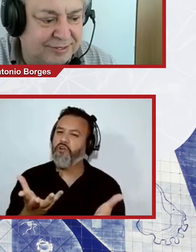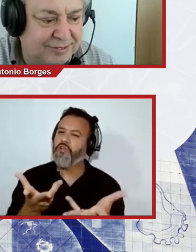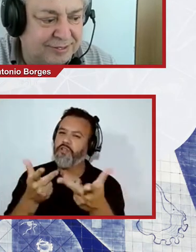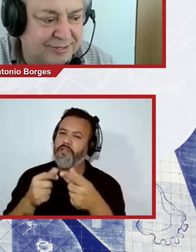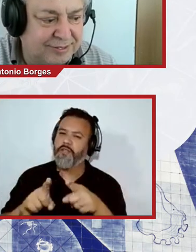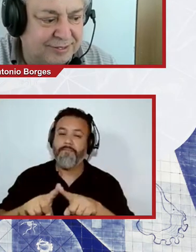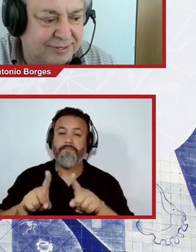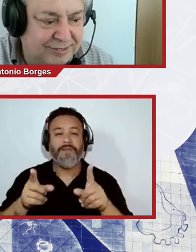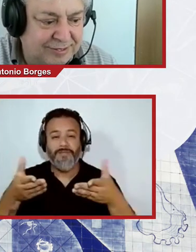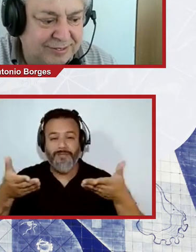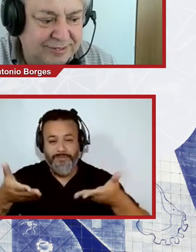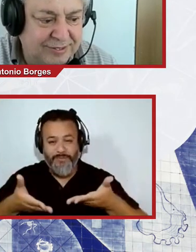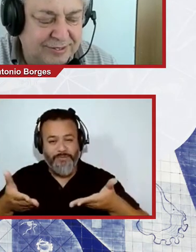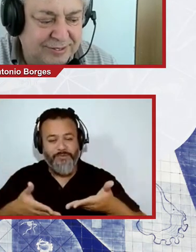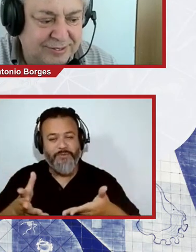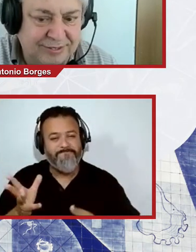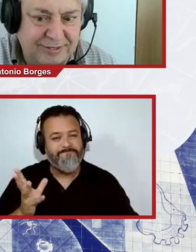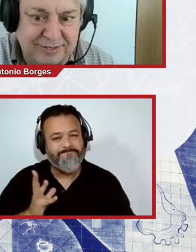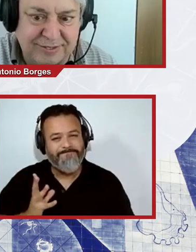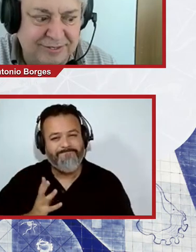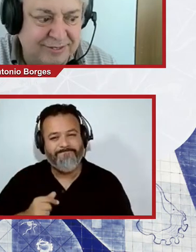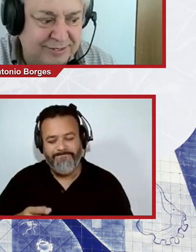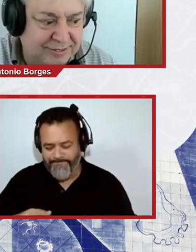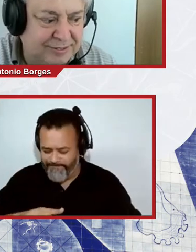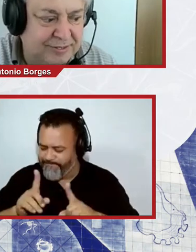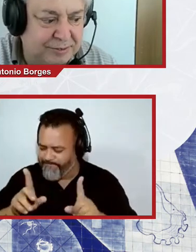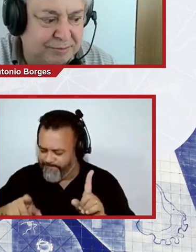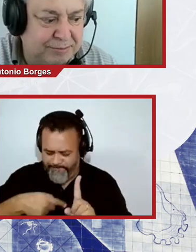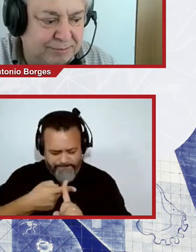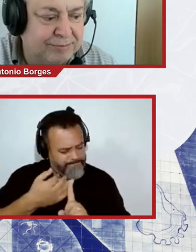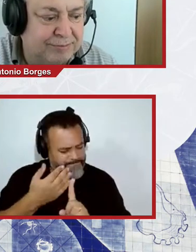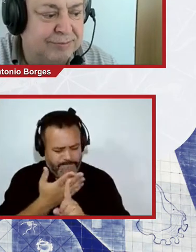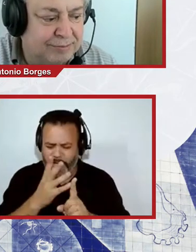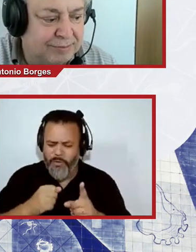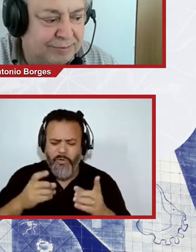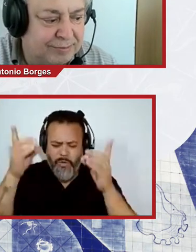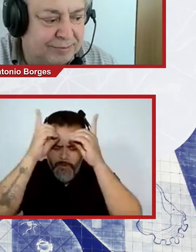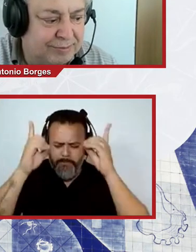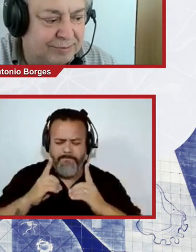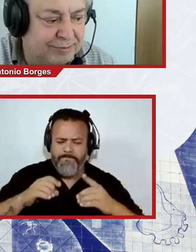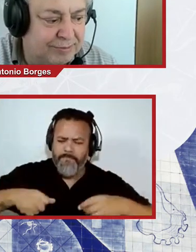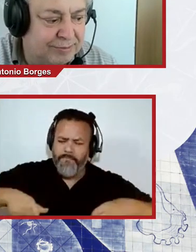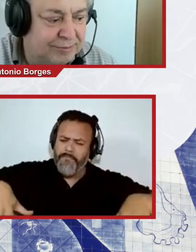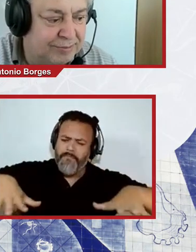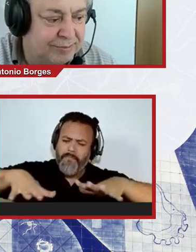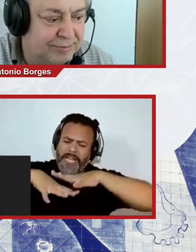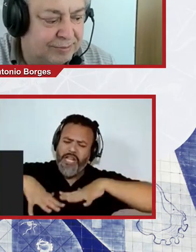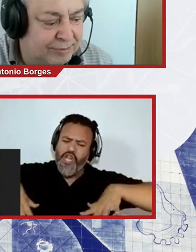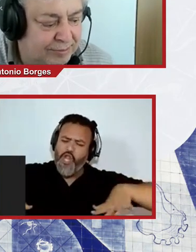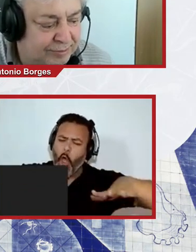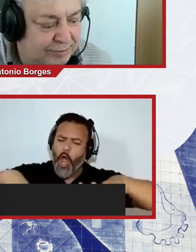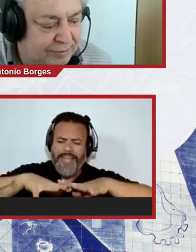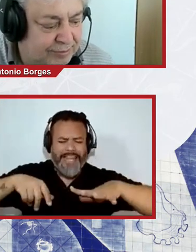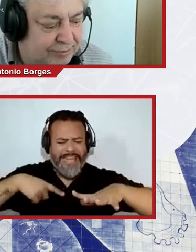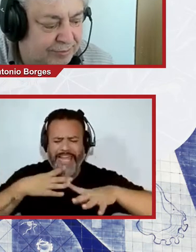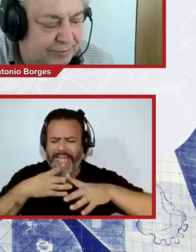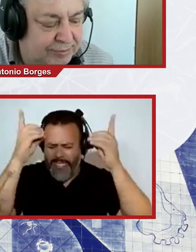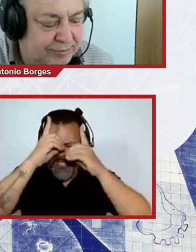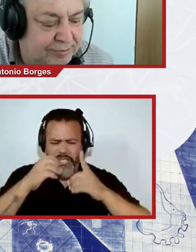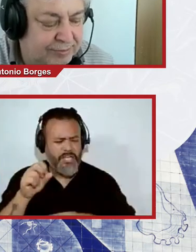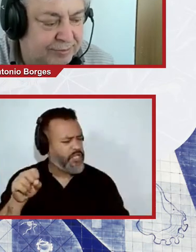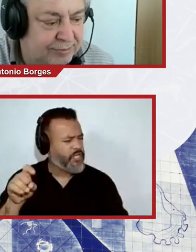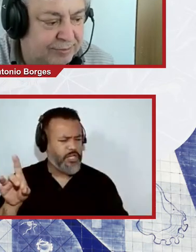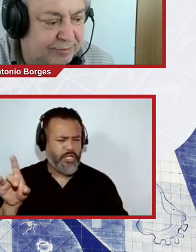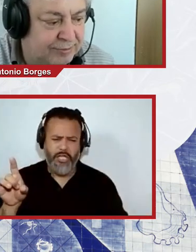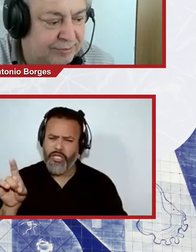mais enriquecedora, porque foi uma coisa mais abrangente com as deficiências, né? Não foi só com a deficiência visual, e isso é